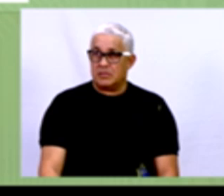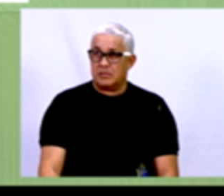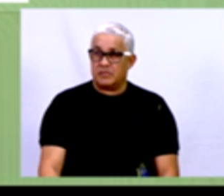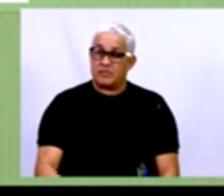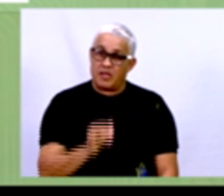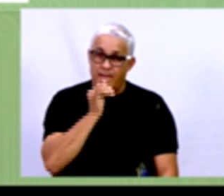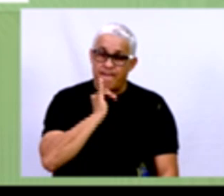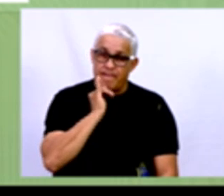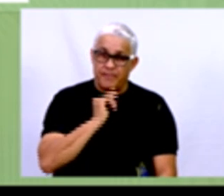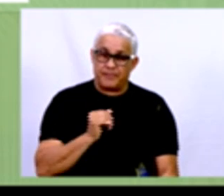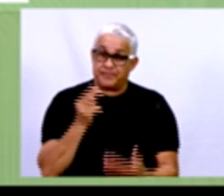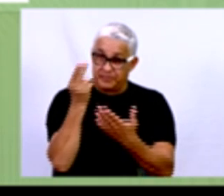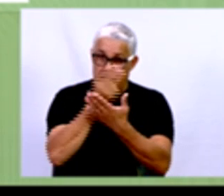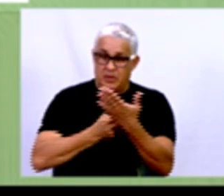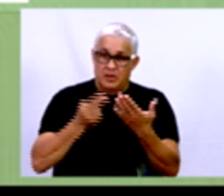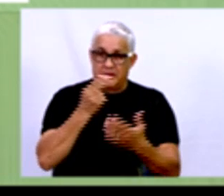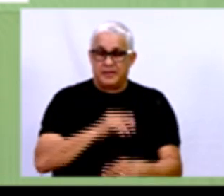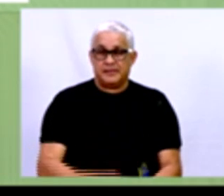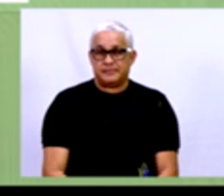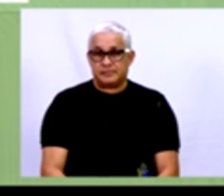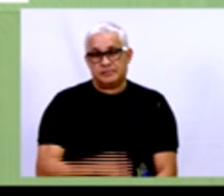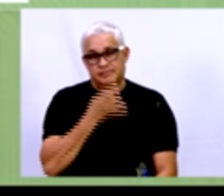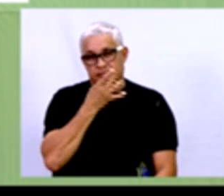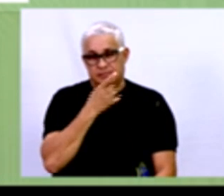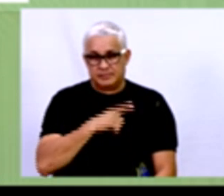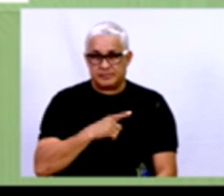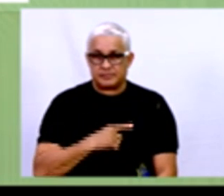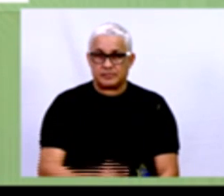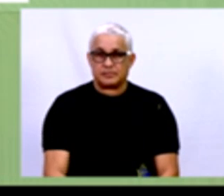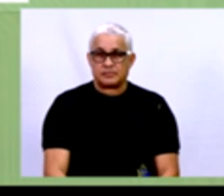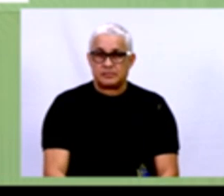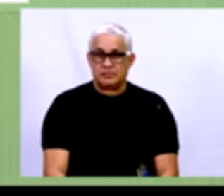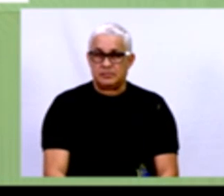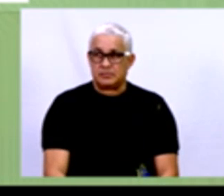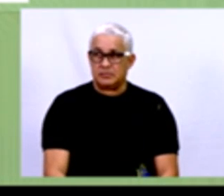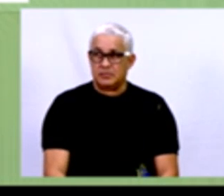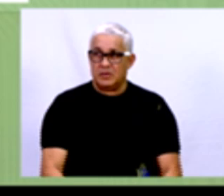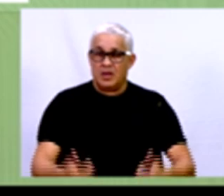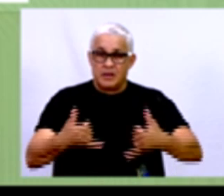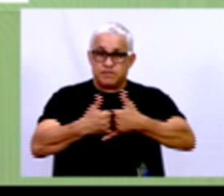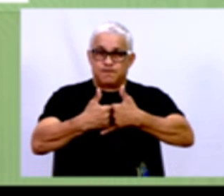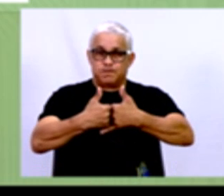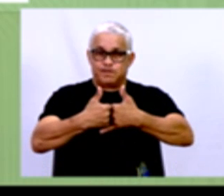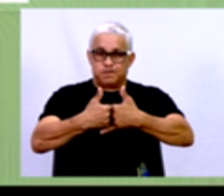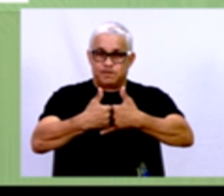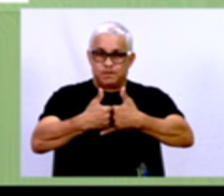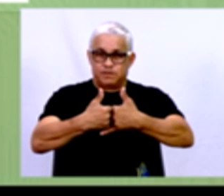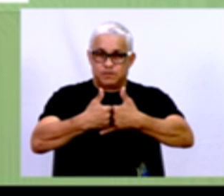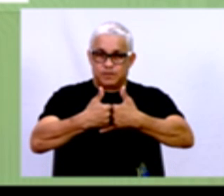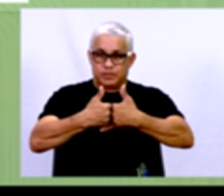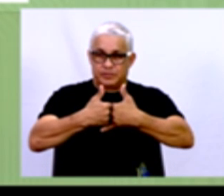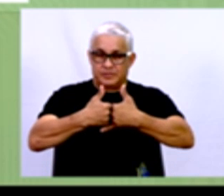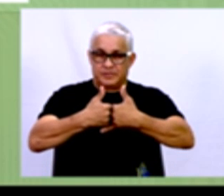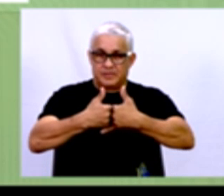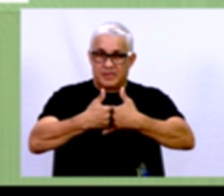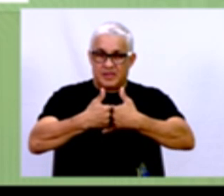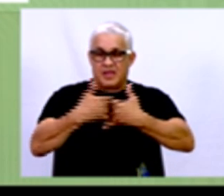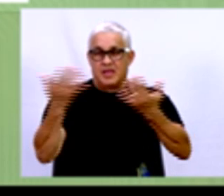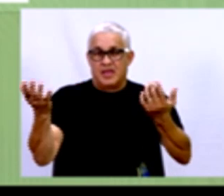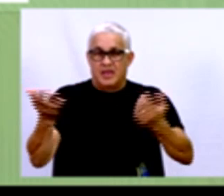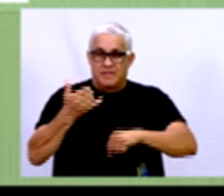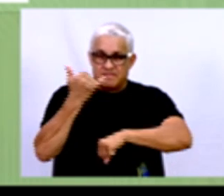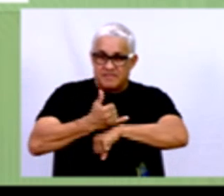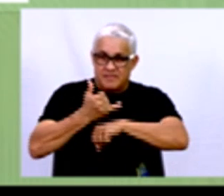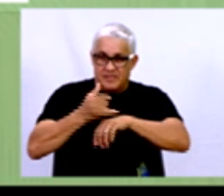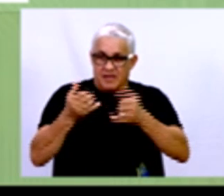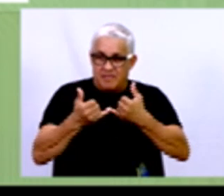Aqui nessa charge nós temos aí, ó, os bonequinhos conversando com o telefone de lata, né? E um diz: